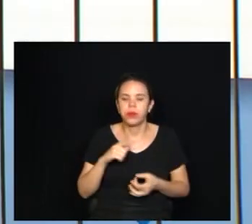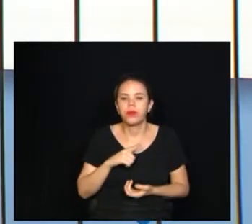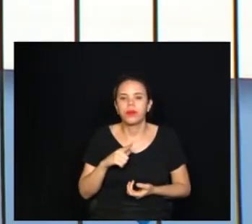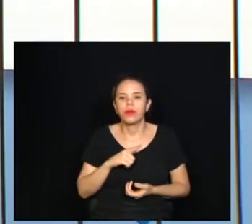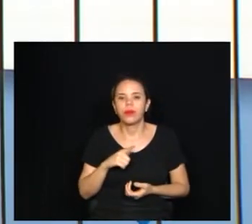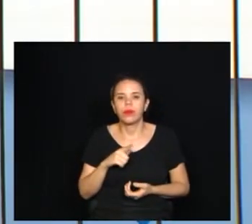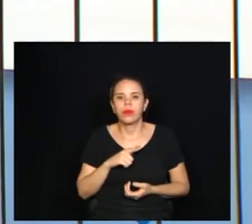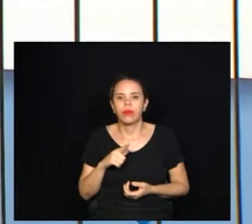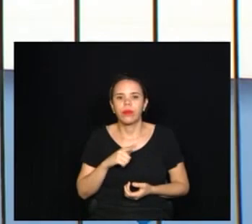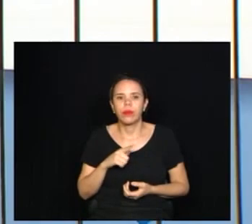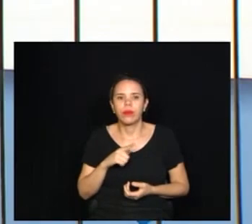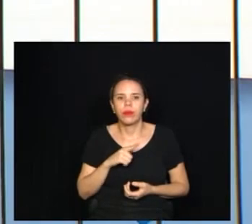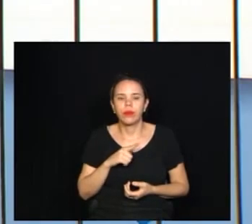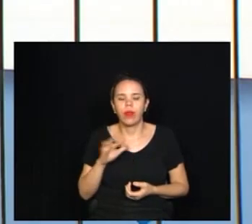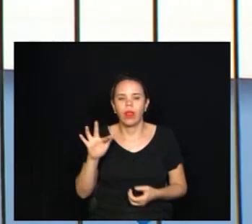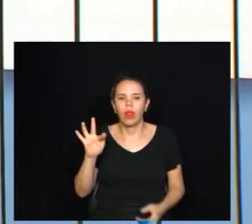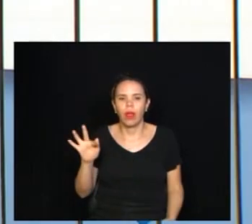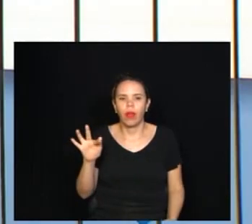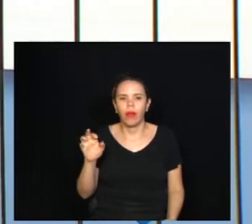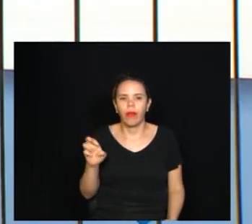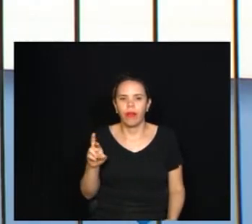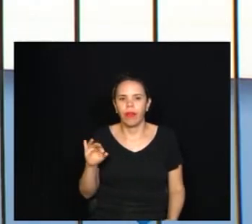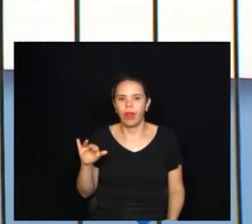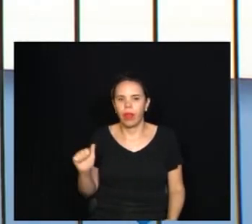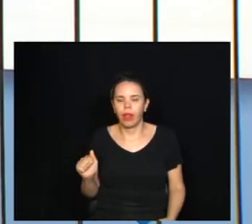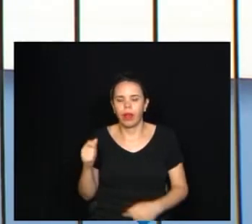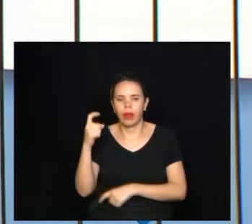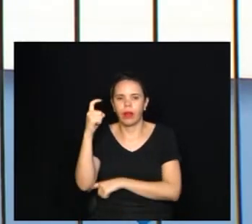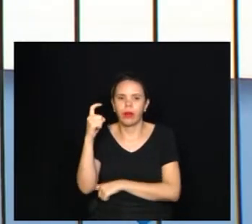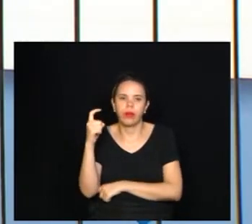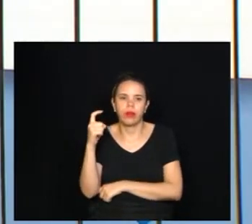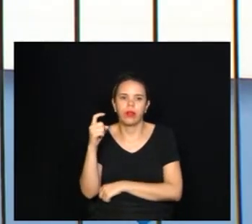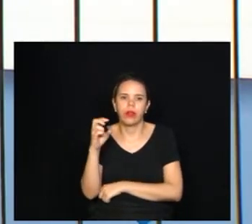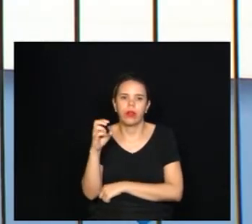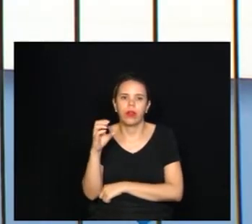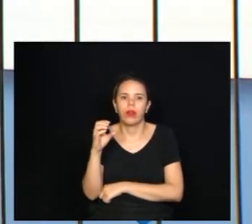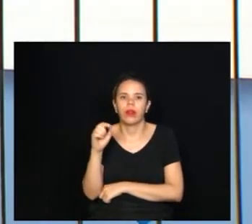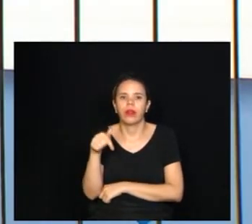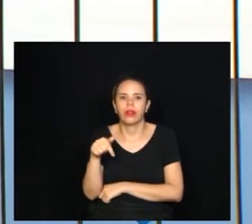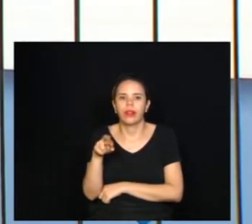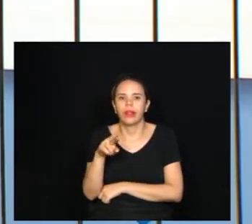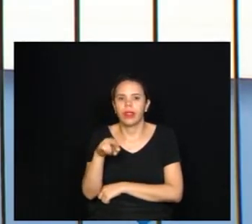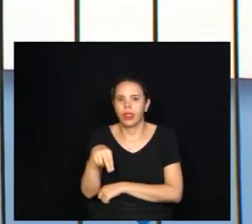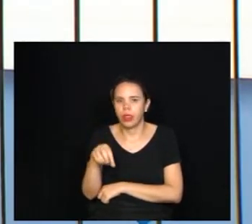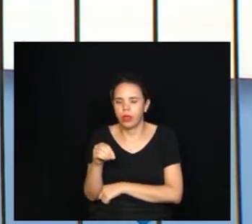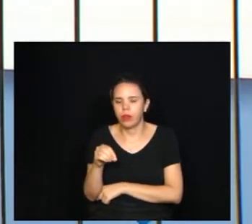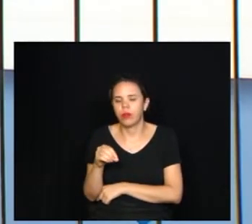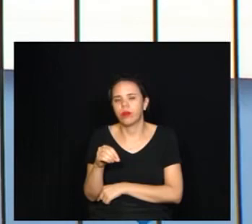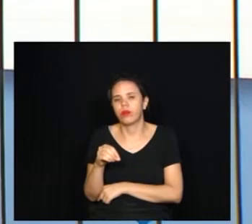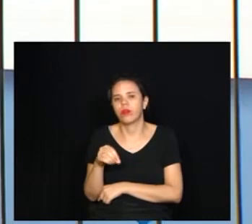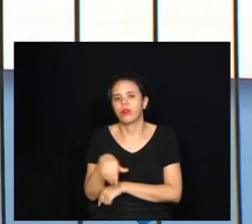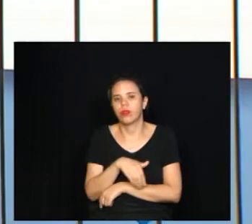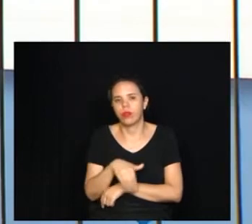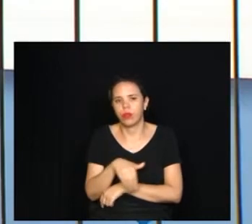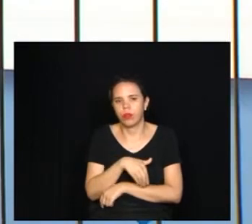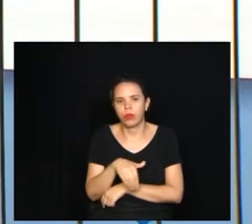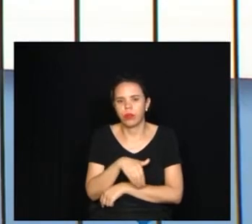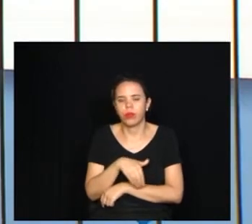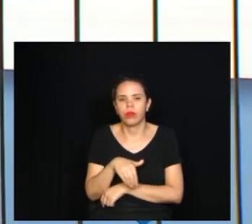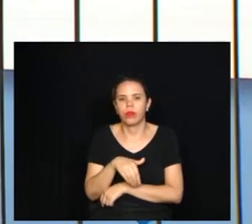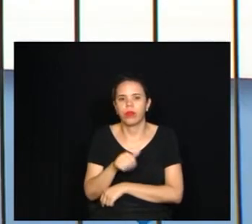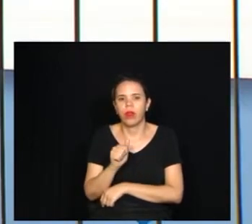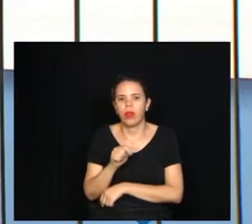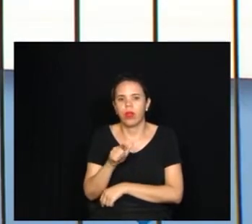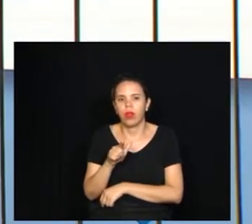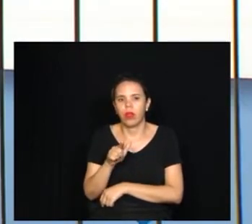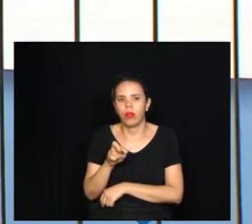teremos a Ferreira Penteado com a Rua São Pedro, a Coronel Quirino com a Ferreira Penteado, a Travessa Álvares